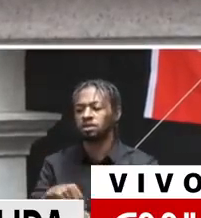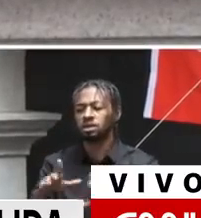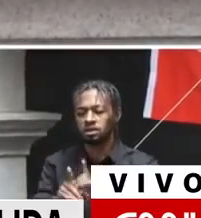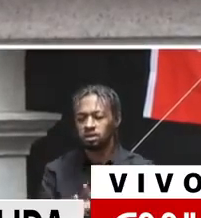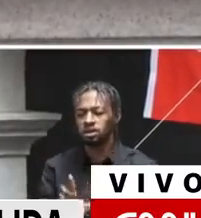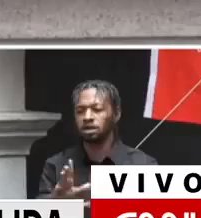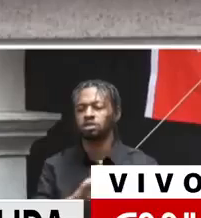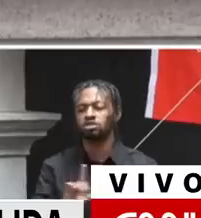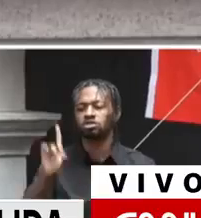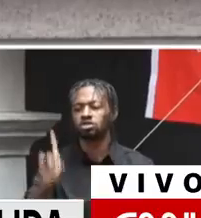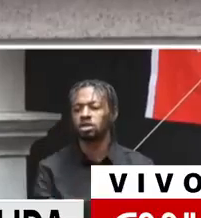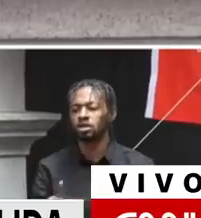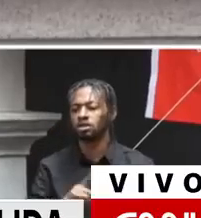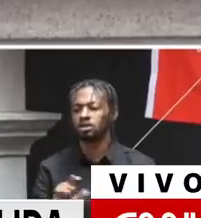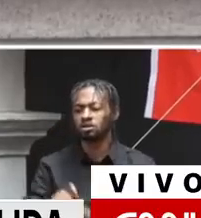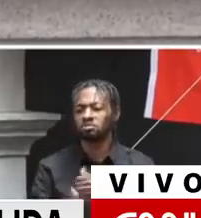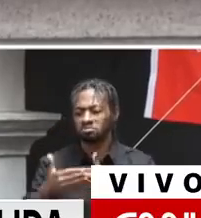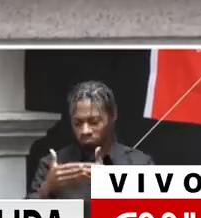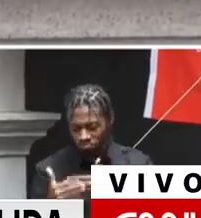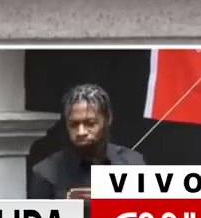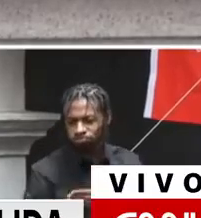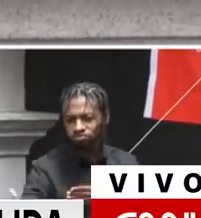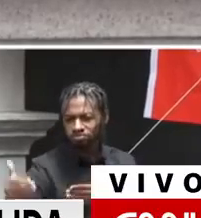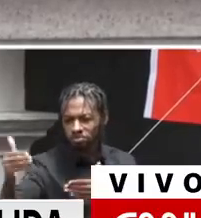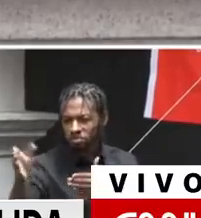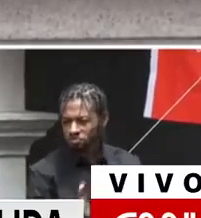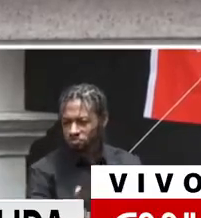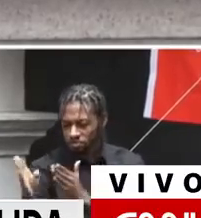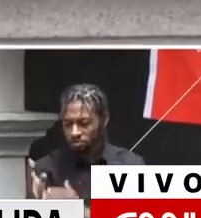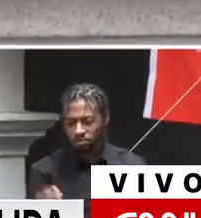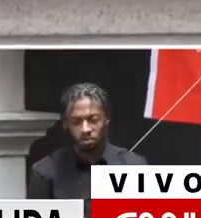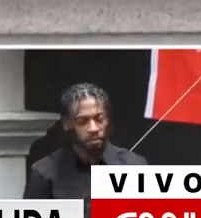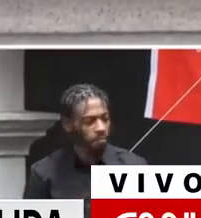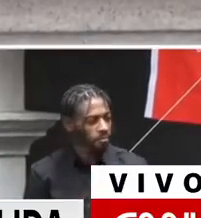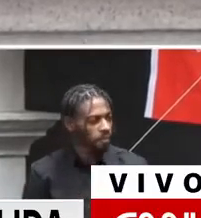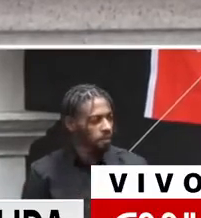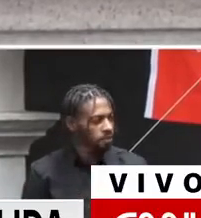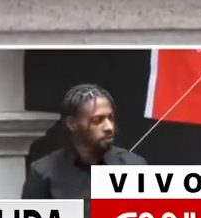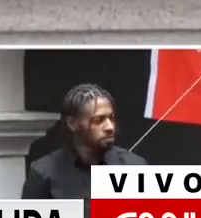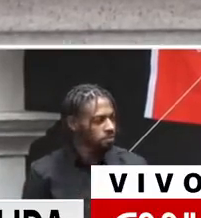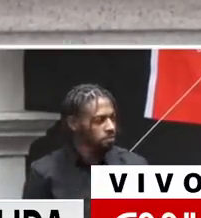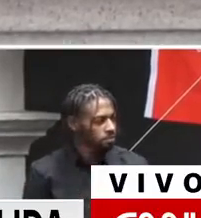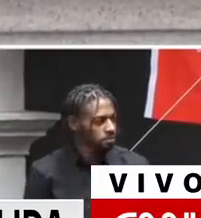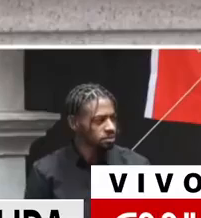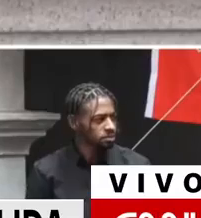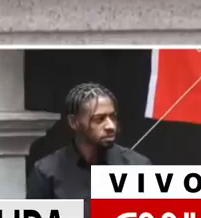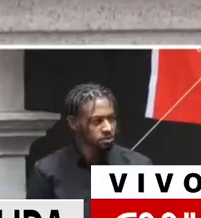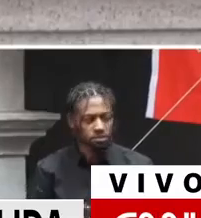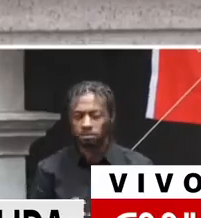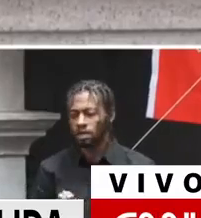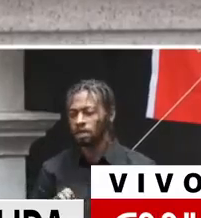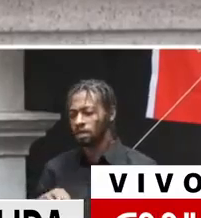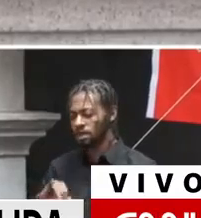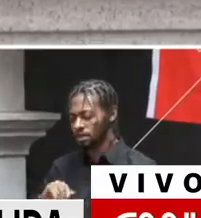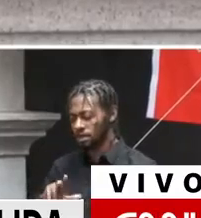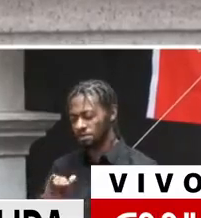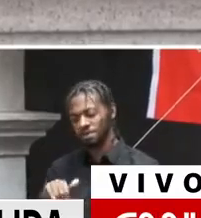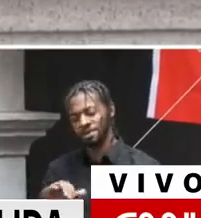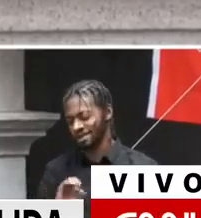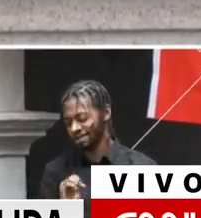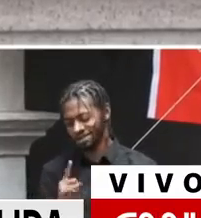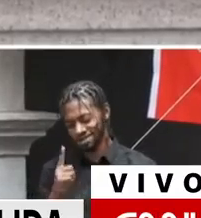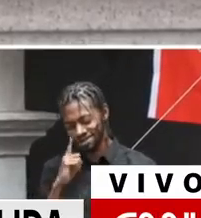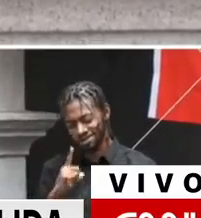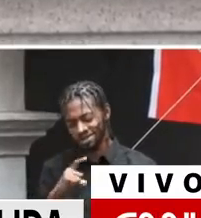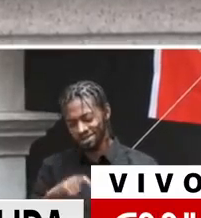acompanhou aqui alguns trechos, muita a menção, obviamente, à defesa da democracia e contou com vários